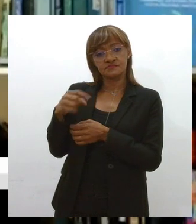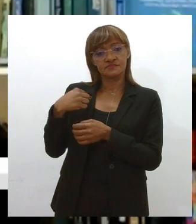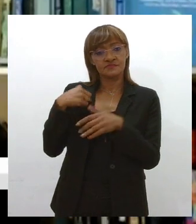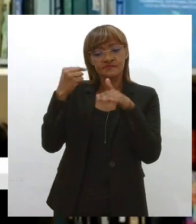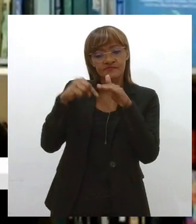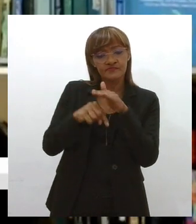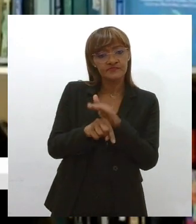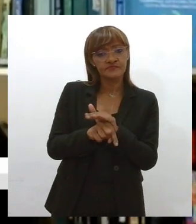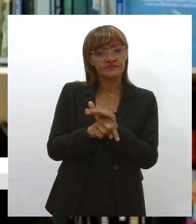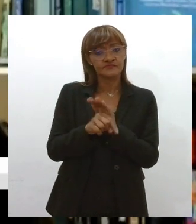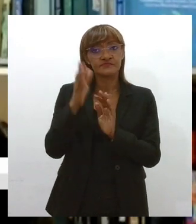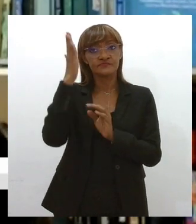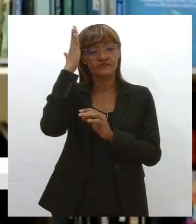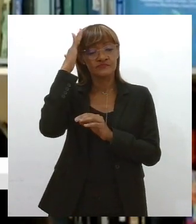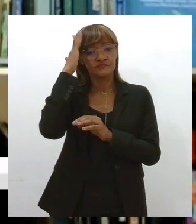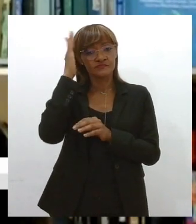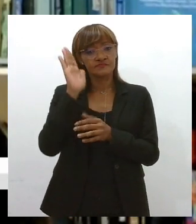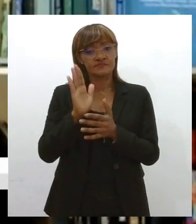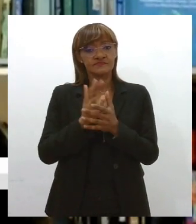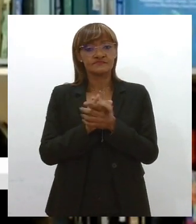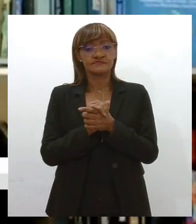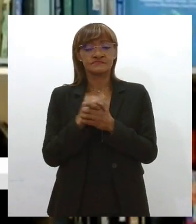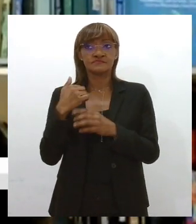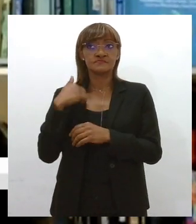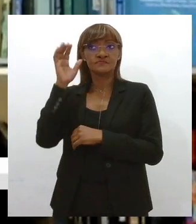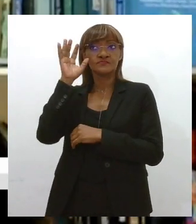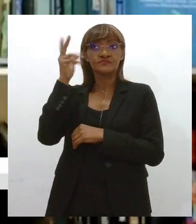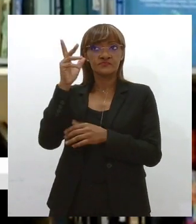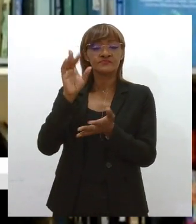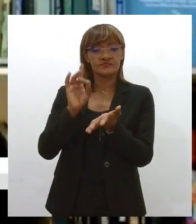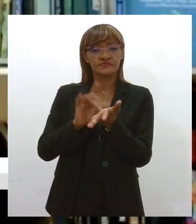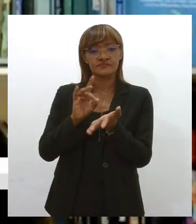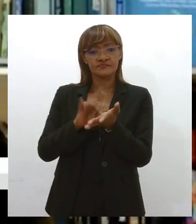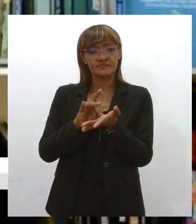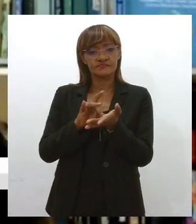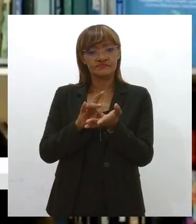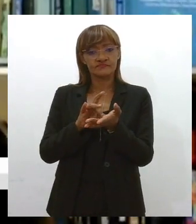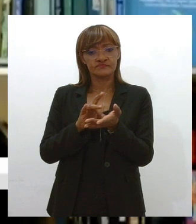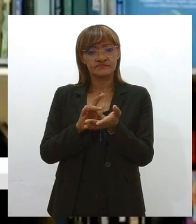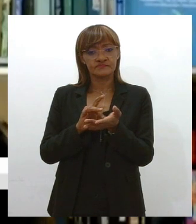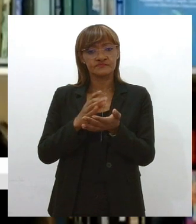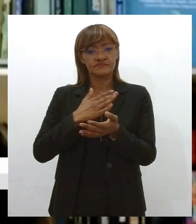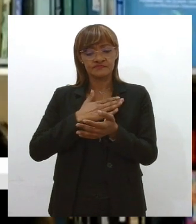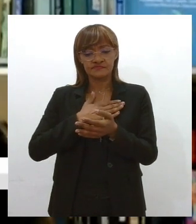estudo, né, e é a área que eu decidi focar mesmo para me especializar.